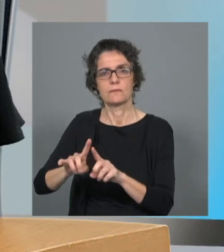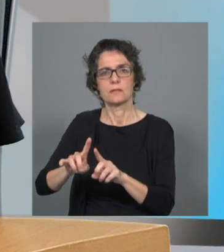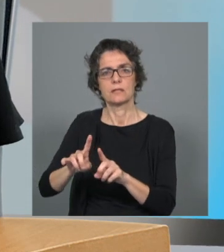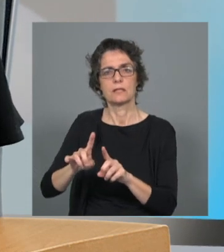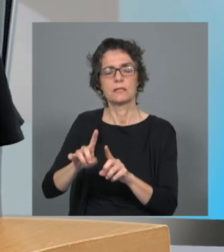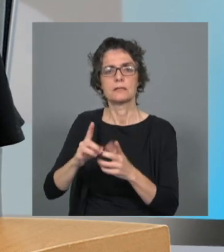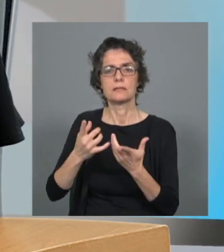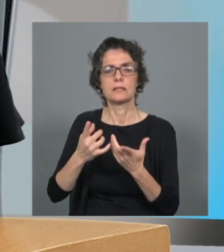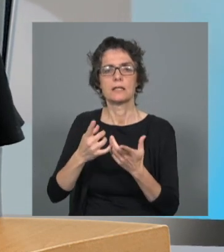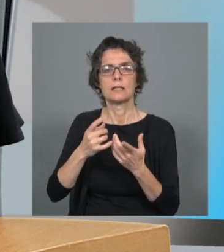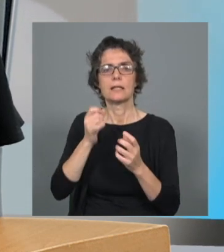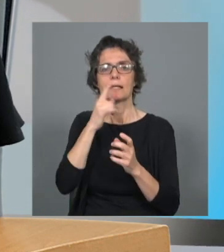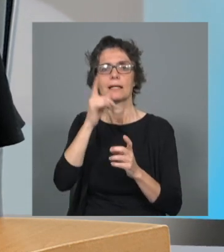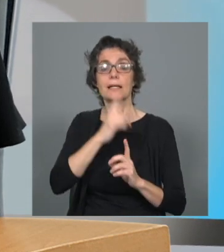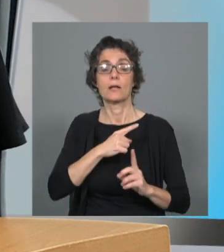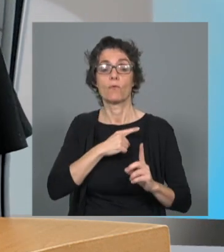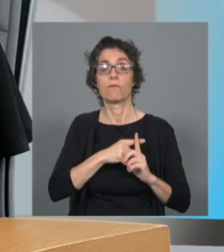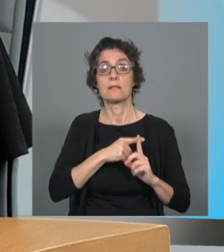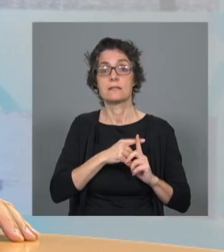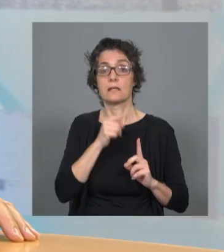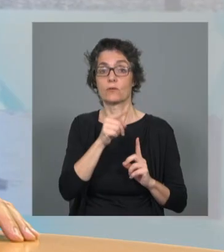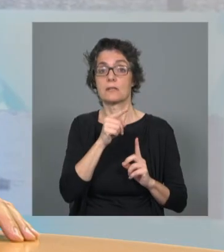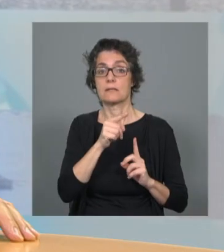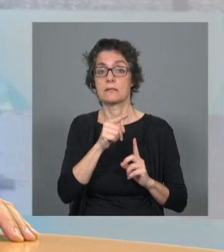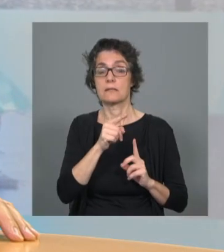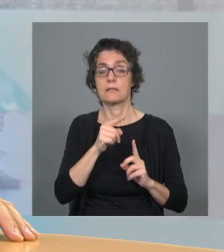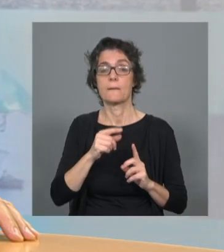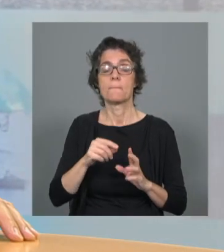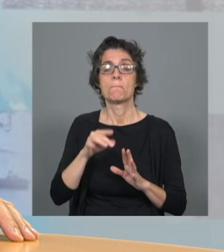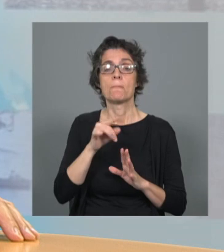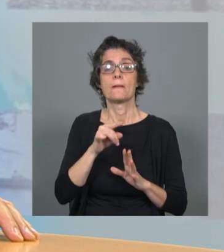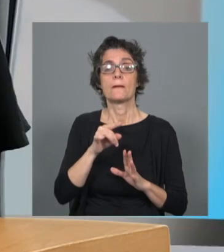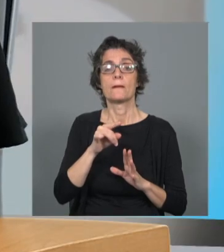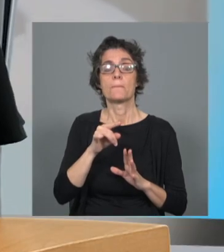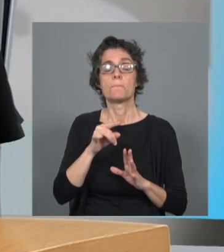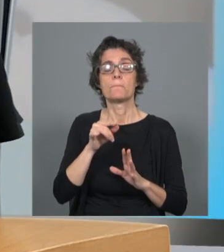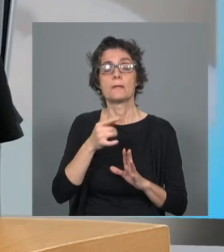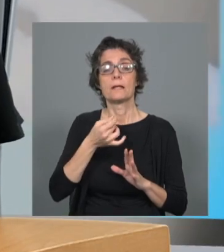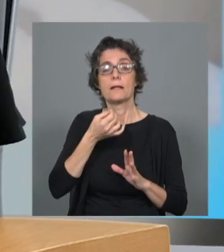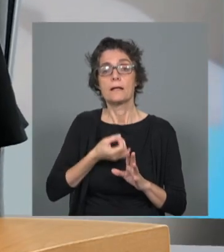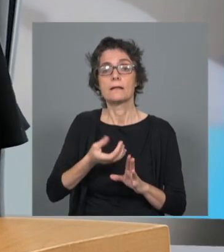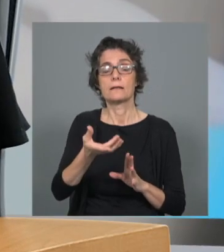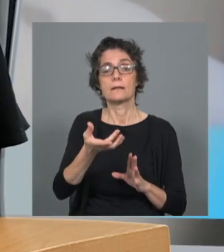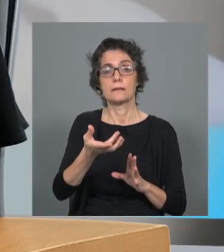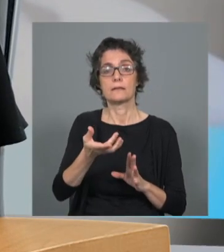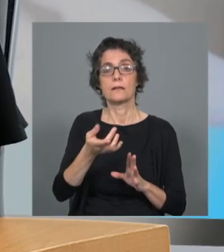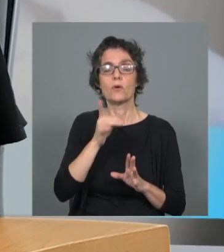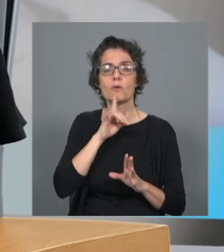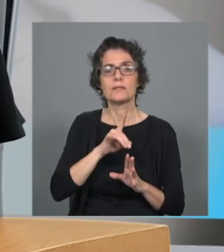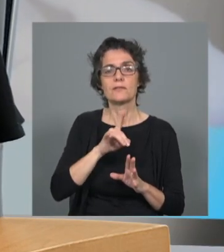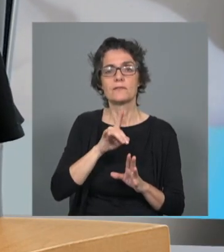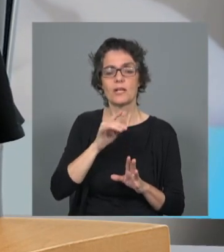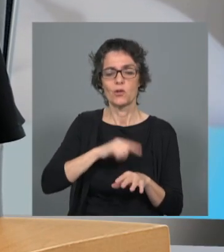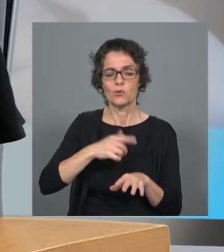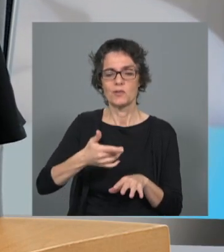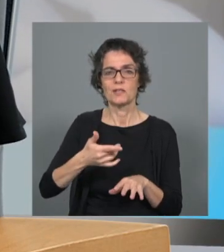8 séculos. Francisco de Assis, não é? Francisco de Assis, exato. E relançá-lo para o nosso tempo. Traduzir